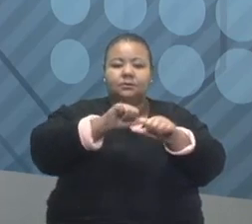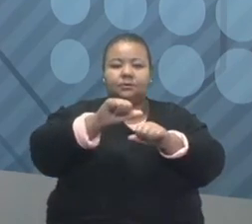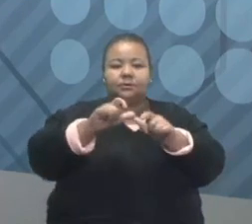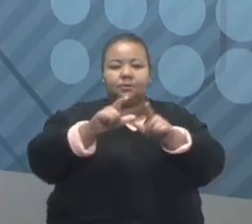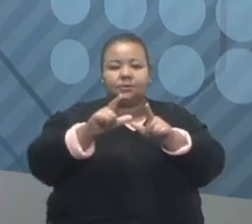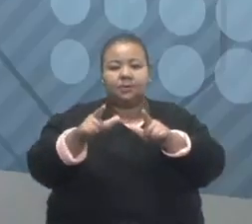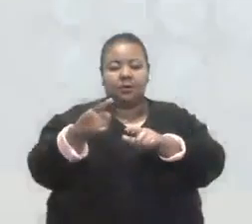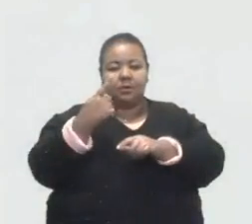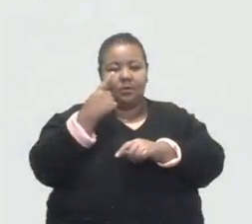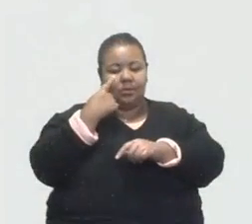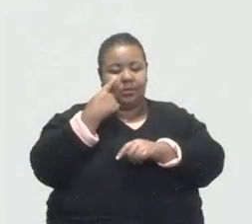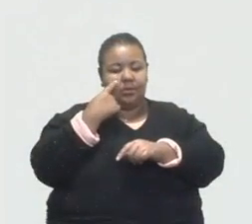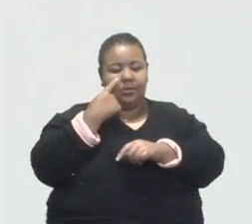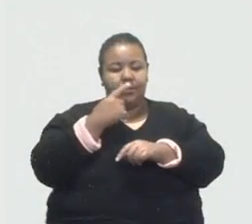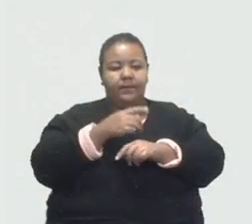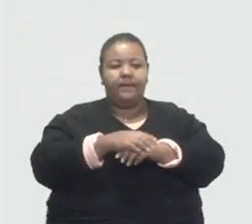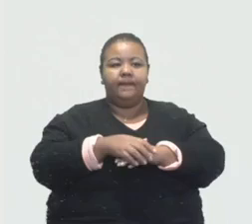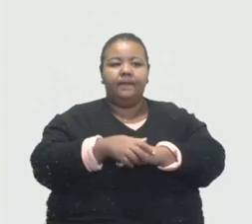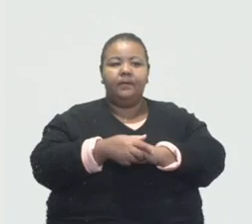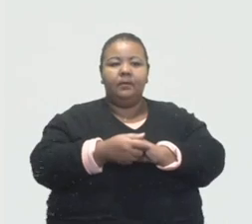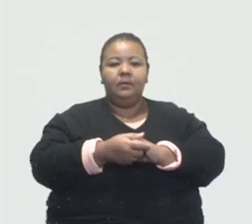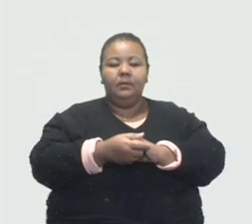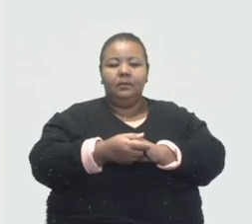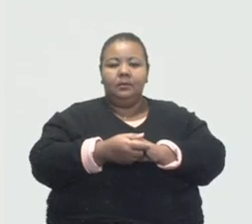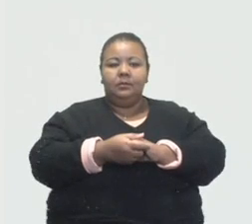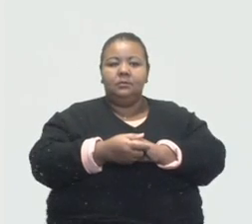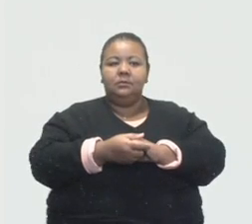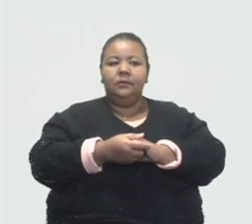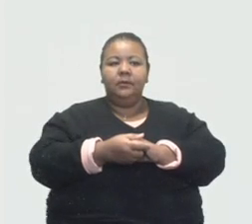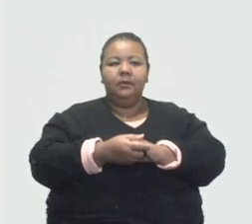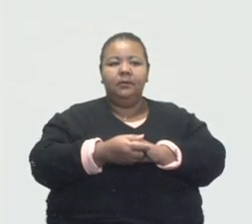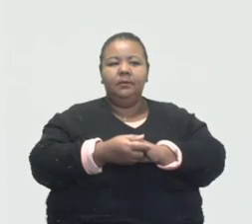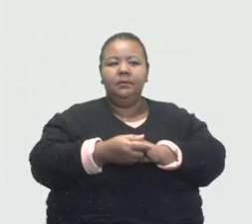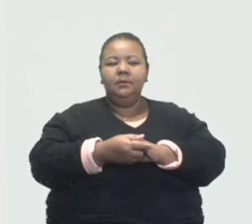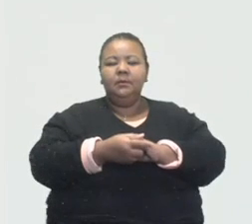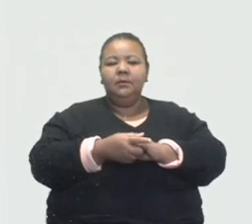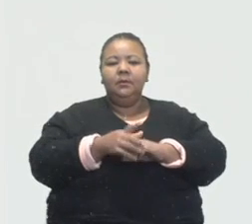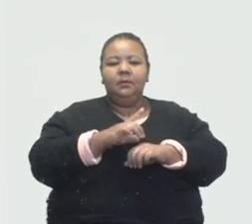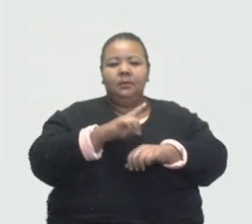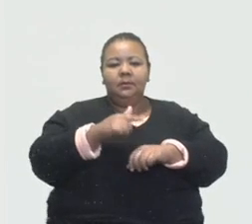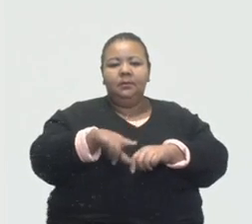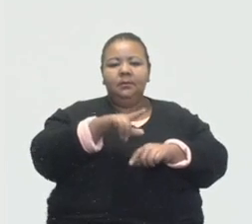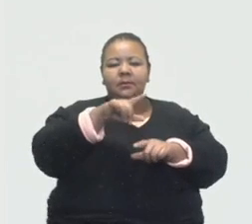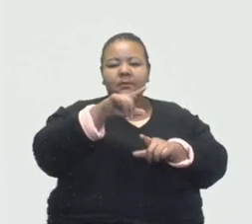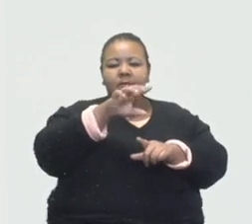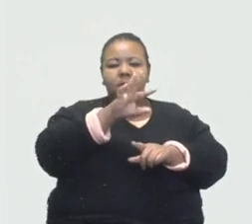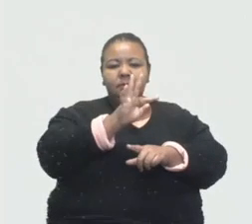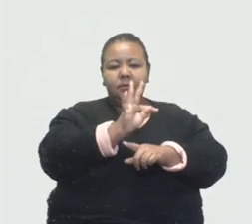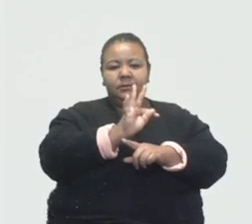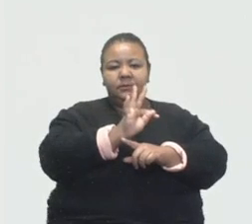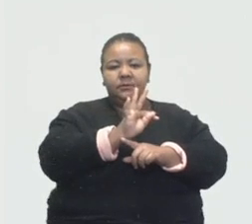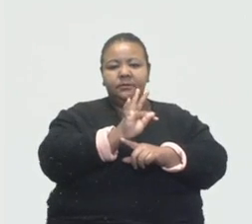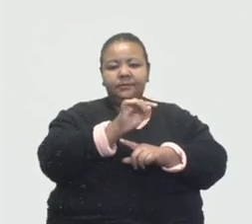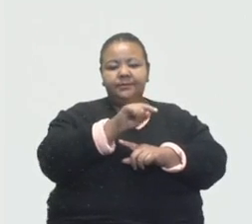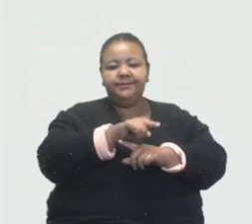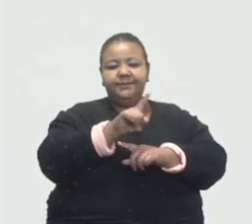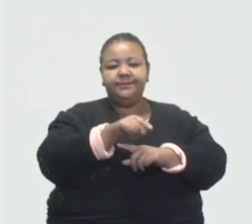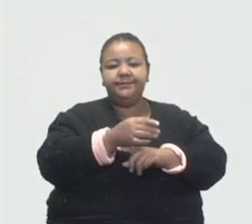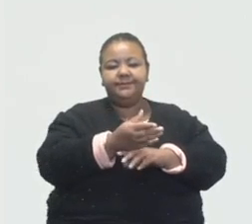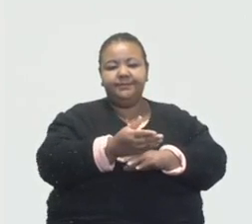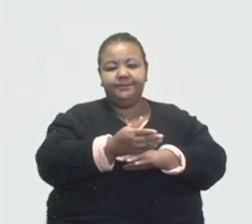observe nos slides como pode ser realizado isso. Nós temos a nossa transformação, que ela é